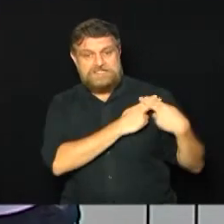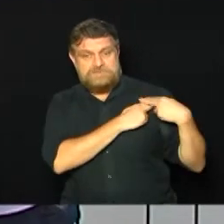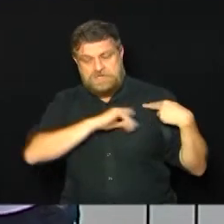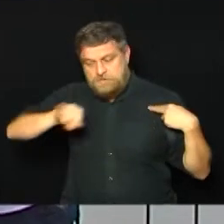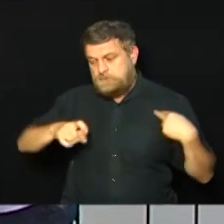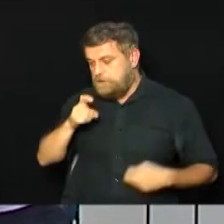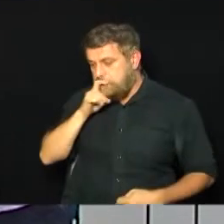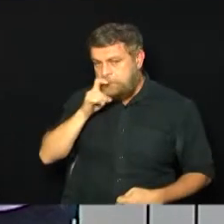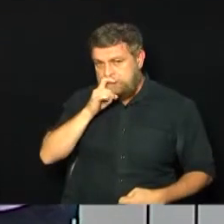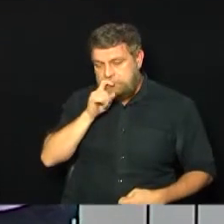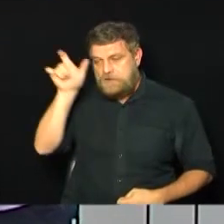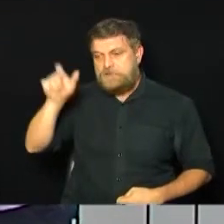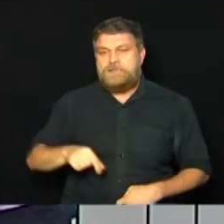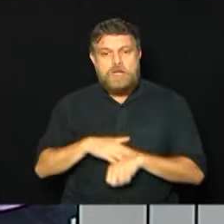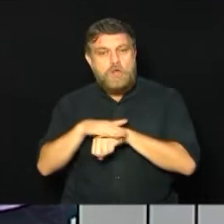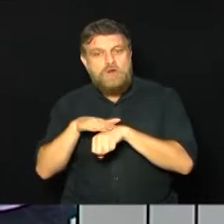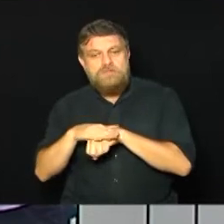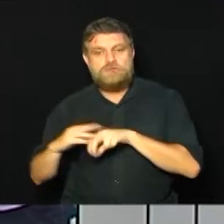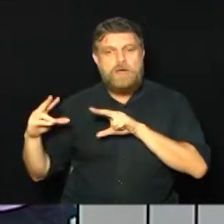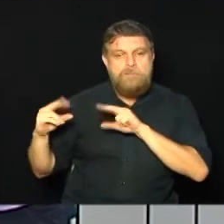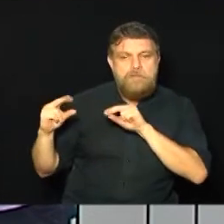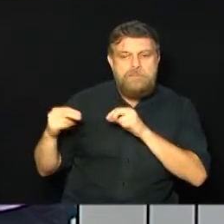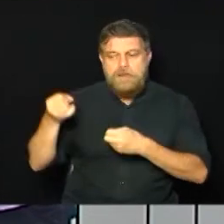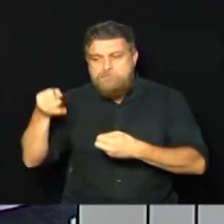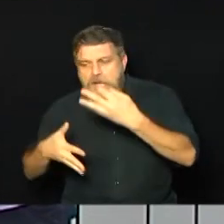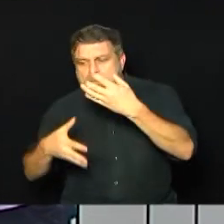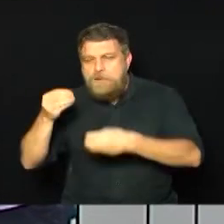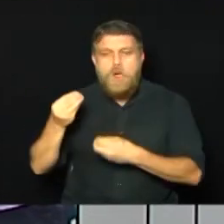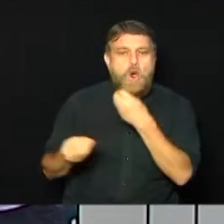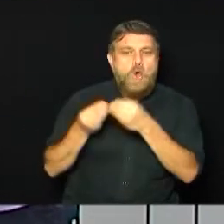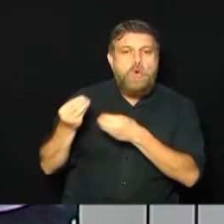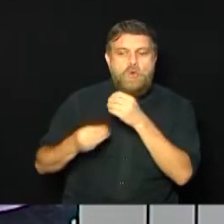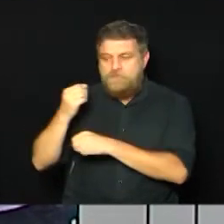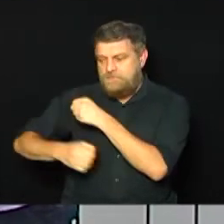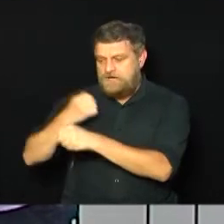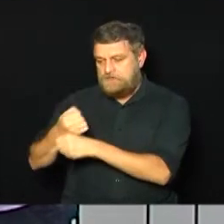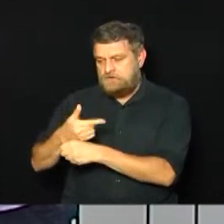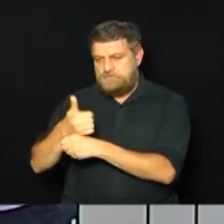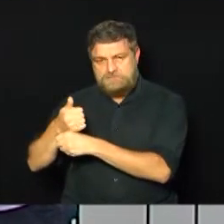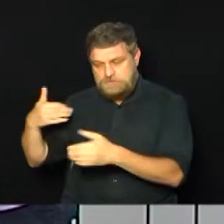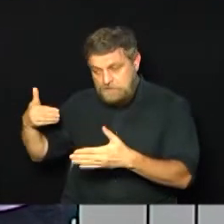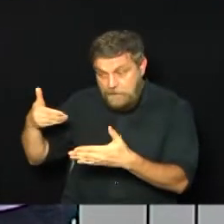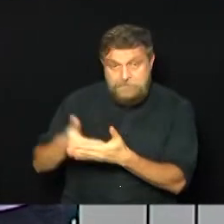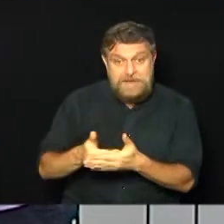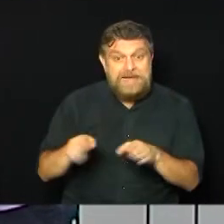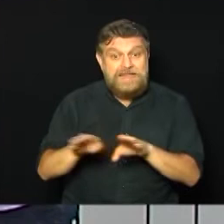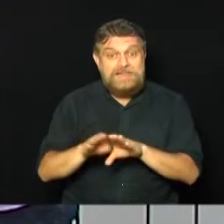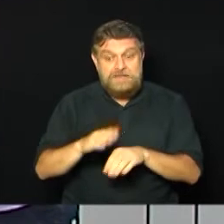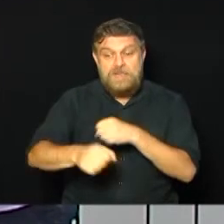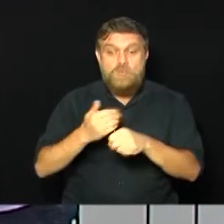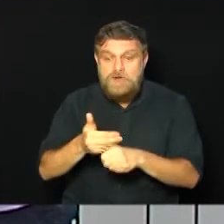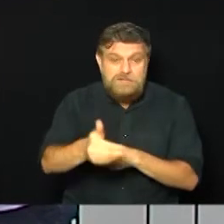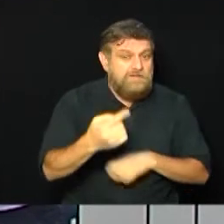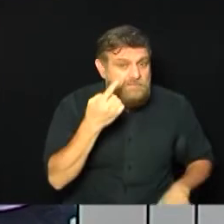Jorge Schneider e ele conversou com a nossa equipe. Ele falou um pouquinho como foram os trabalhos de 2021 e, claro, como vai ser esse ano.